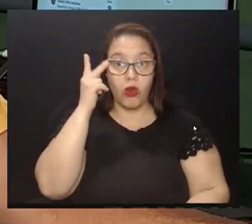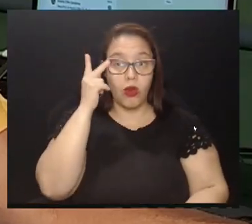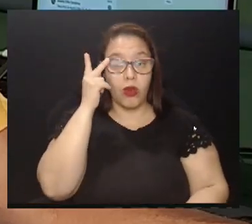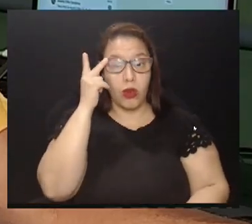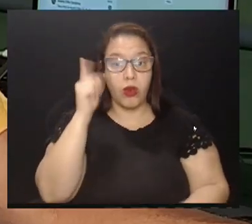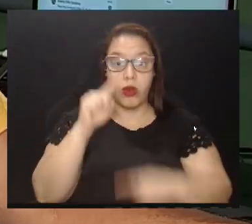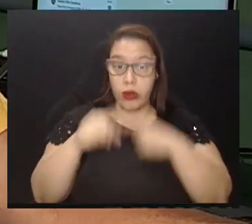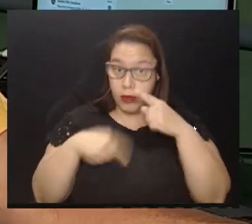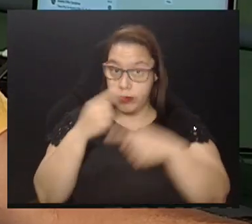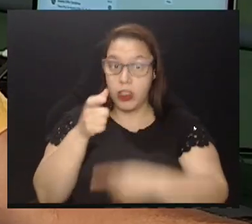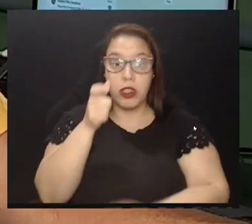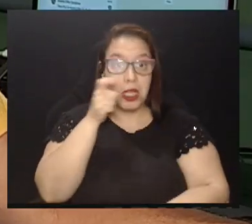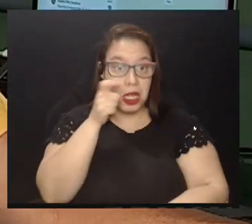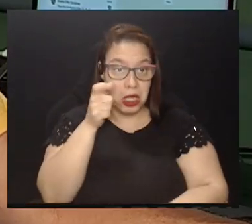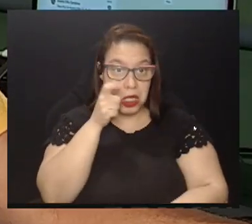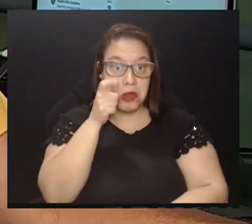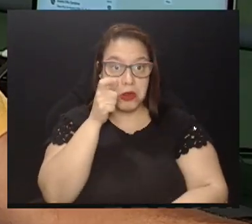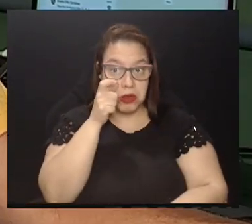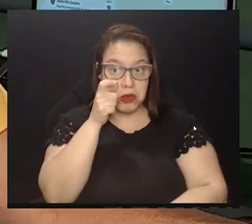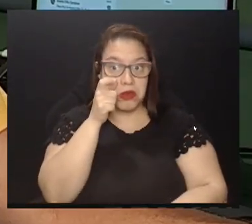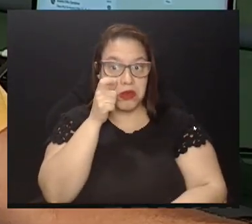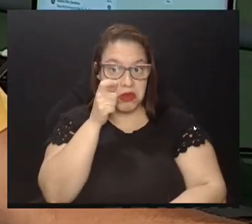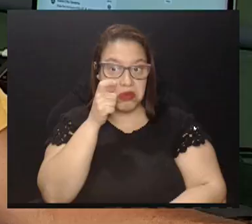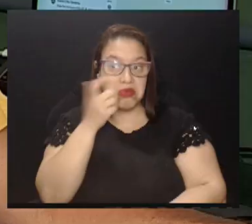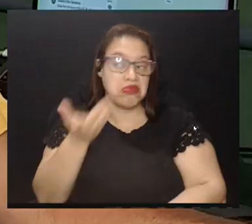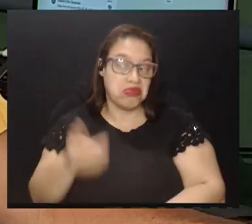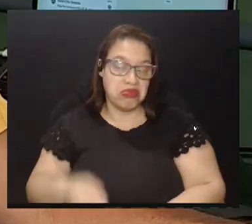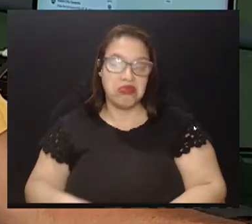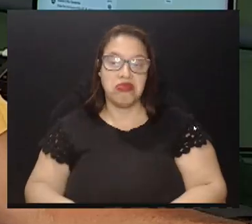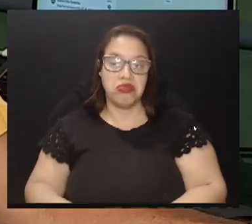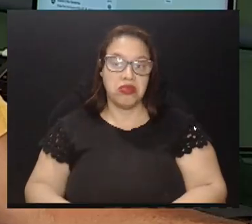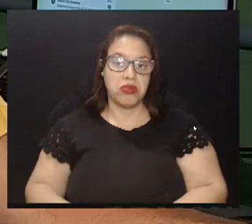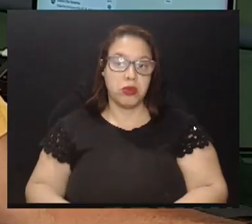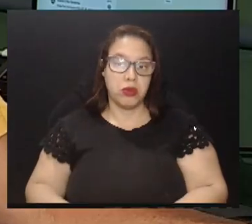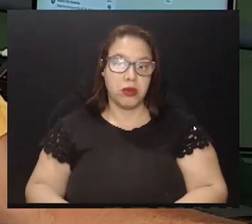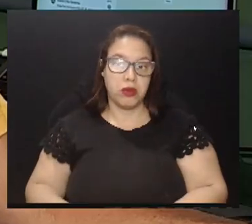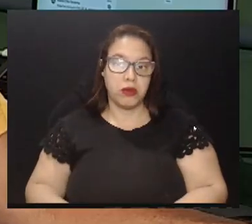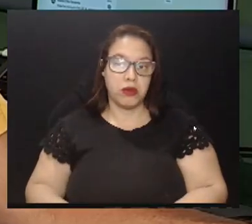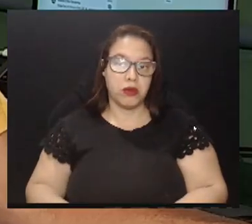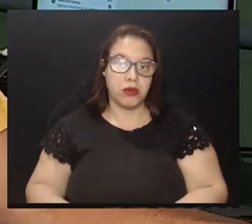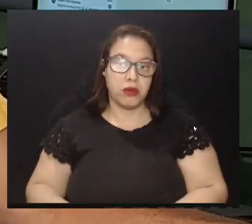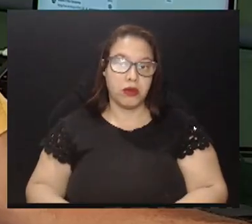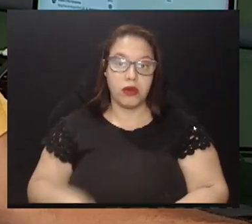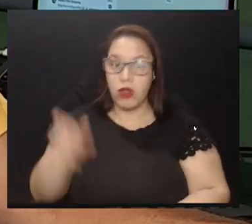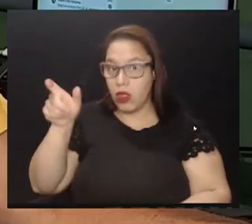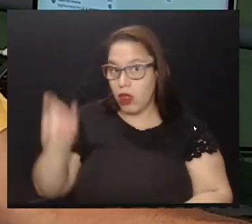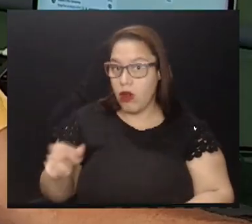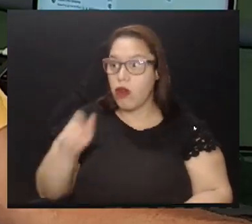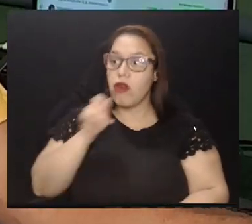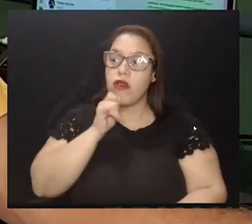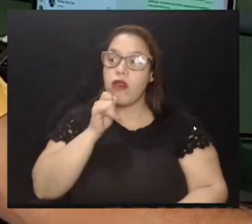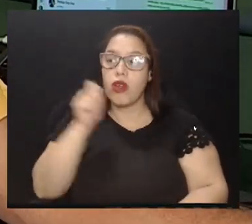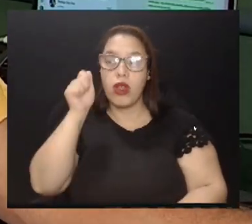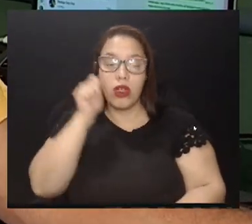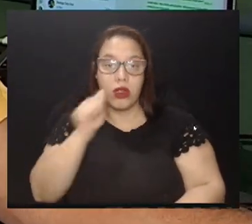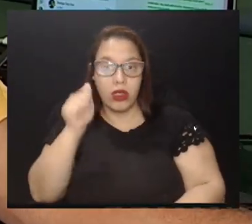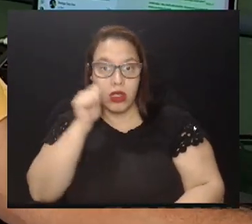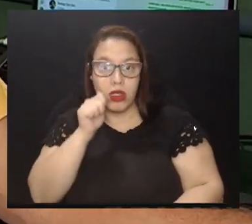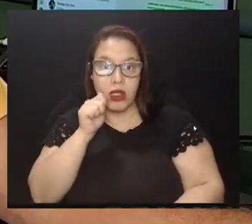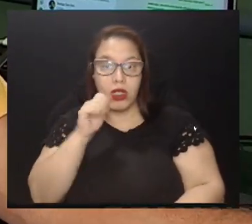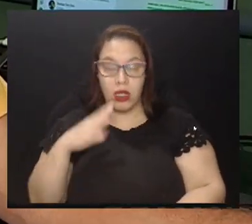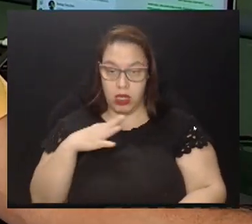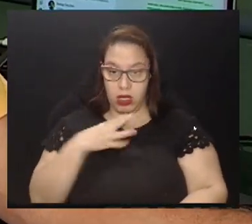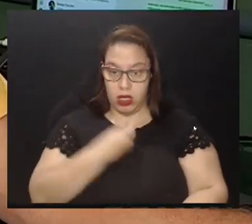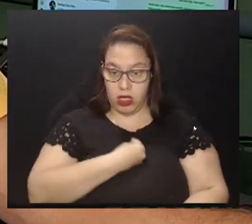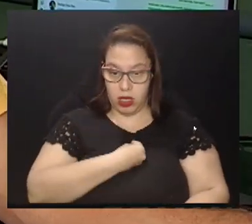né? Então, a gente tem uma personagem, por exemplo, que é uma mulher trans, mãe de